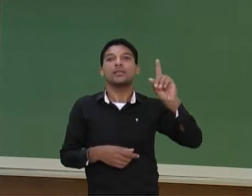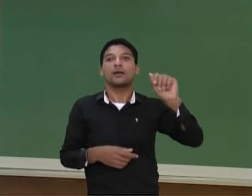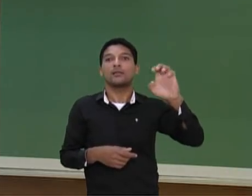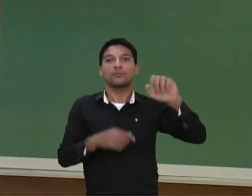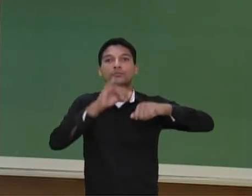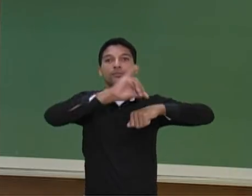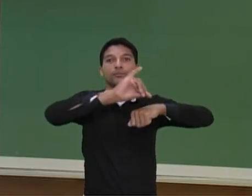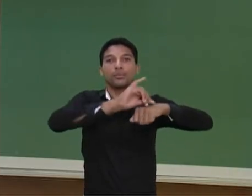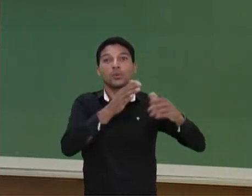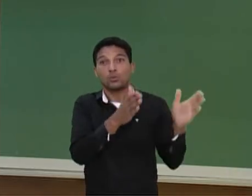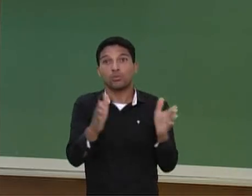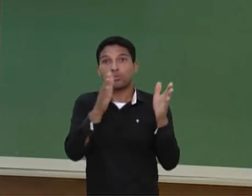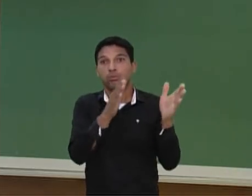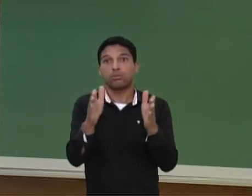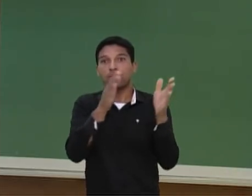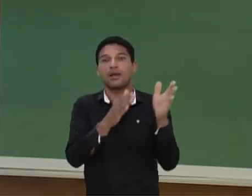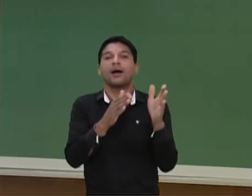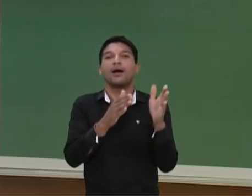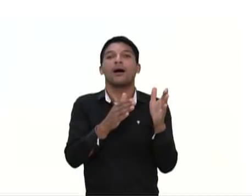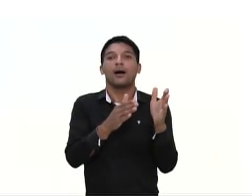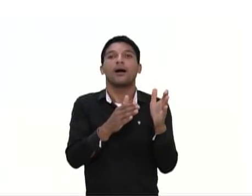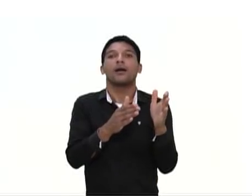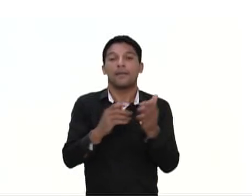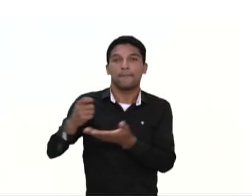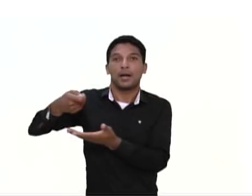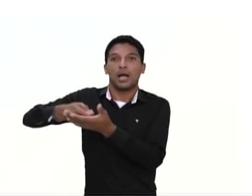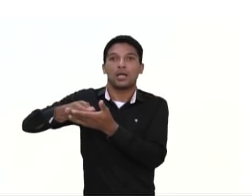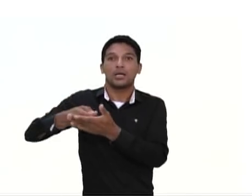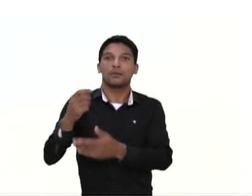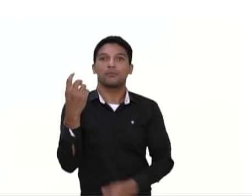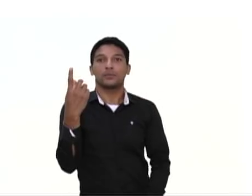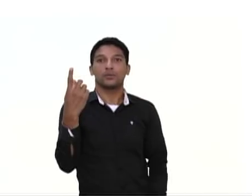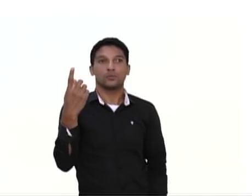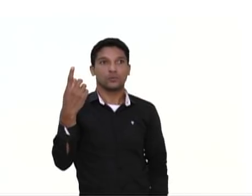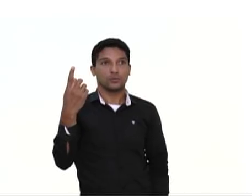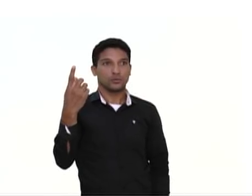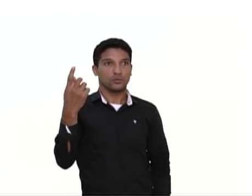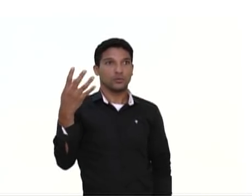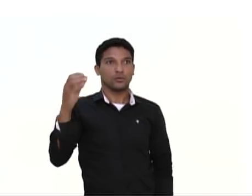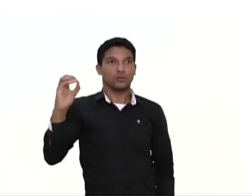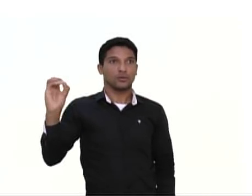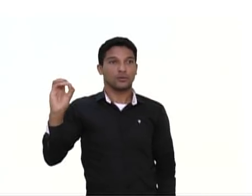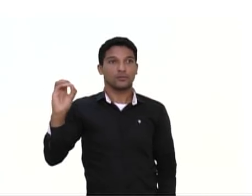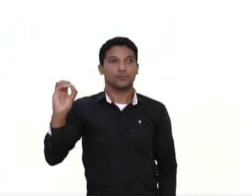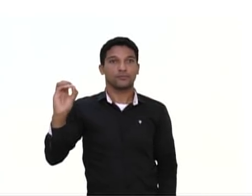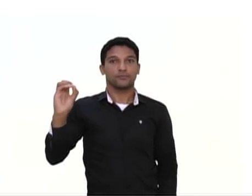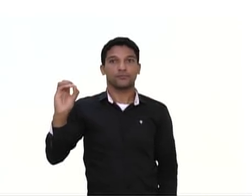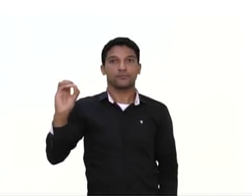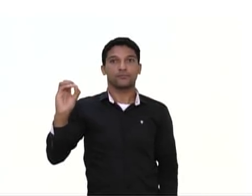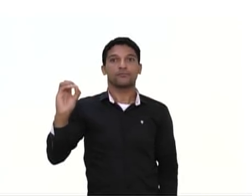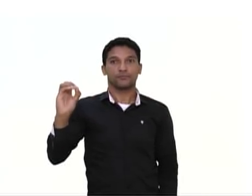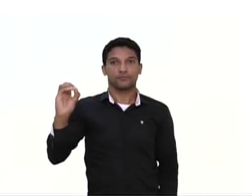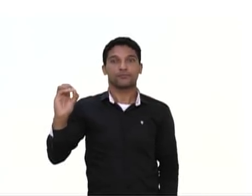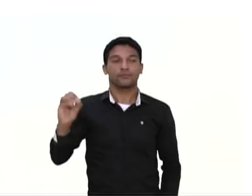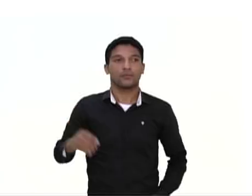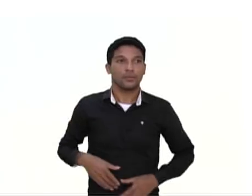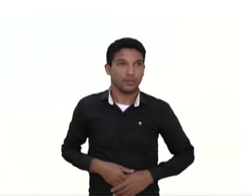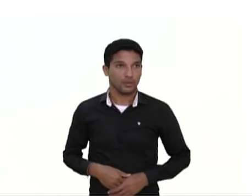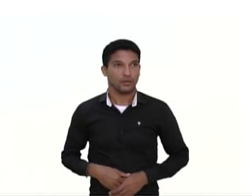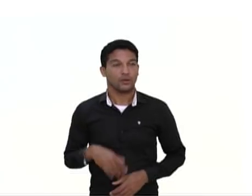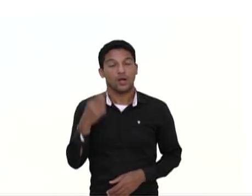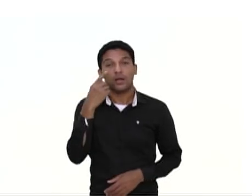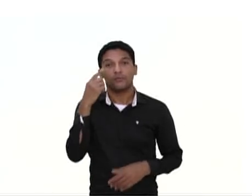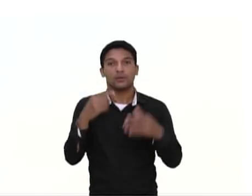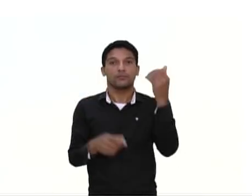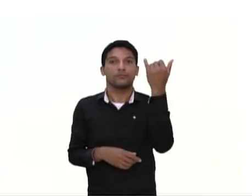ok então sempre que eu aqui dado em quantidade né observando o meu gráfico bom dia quantidade